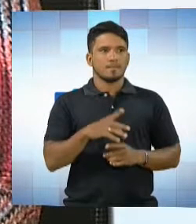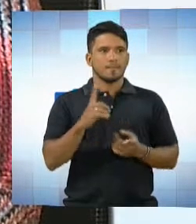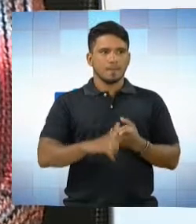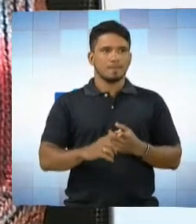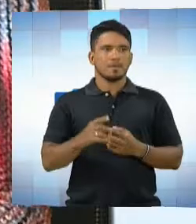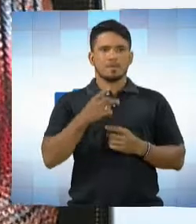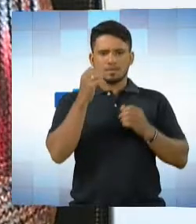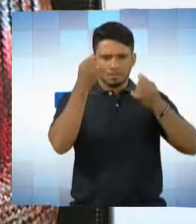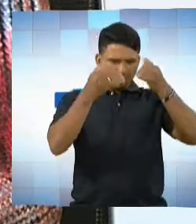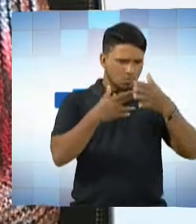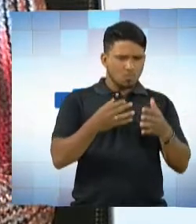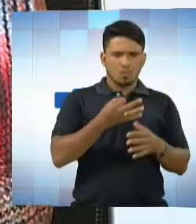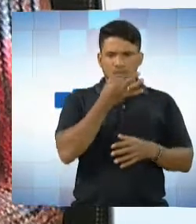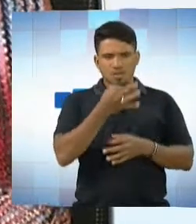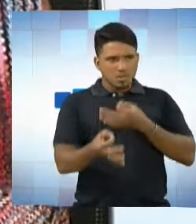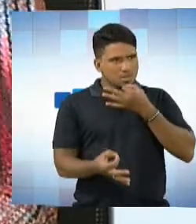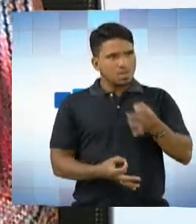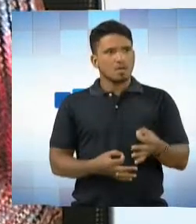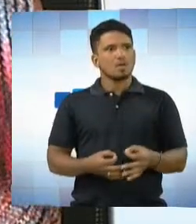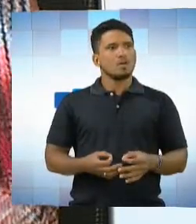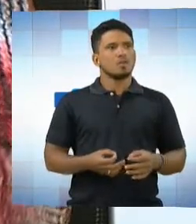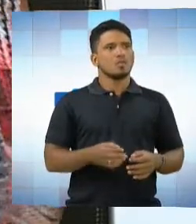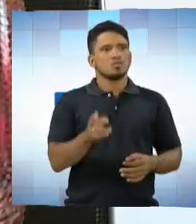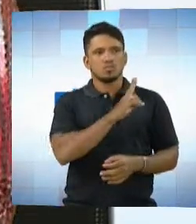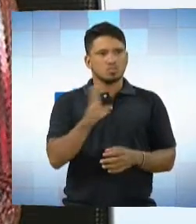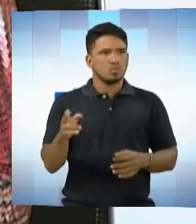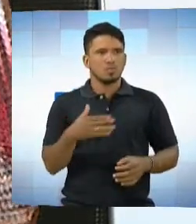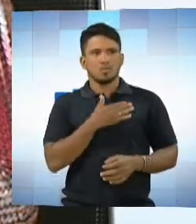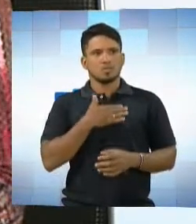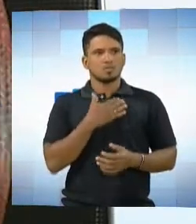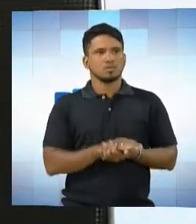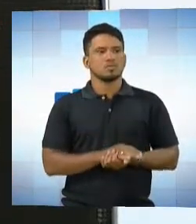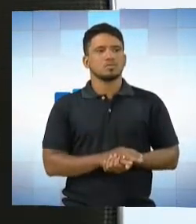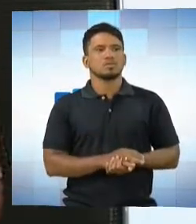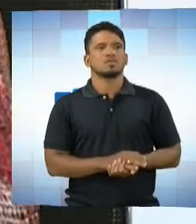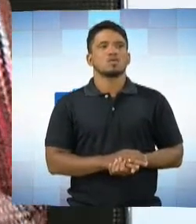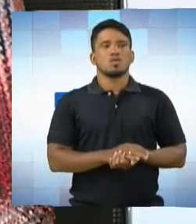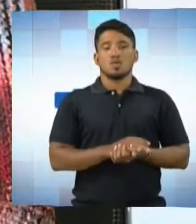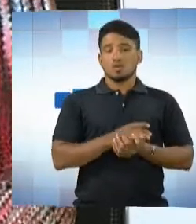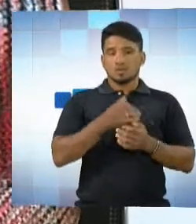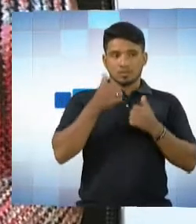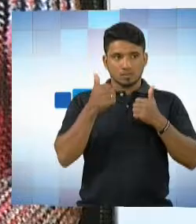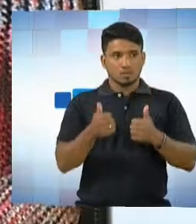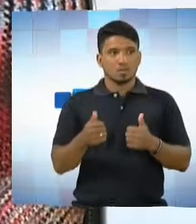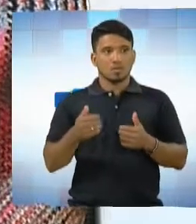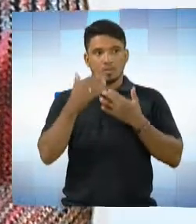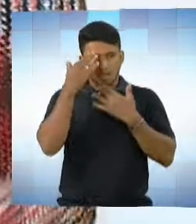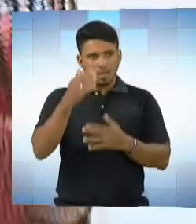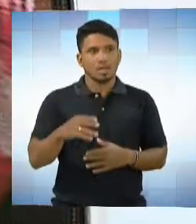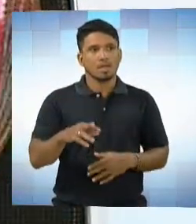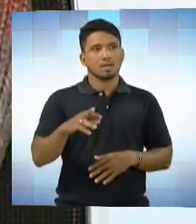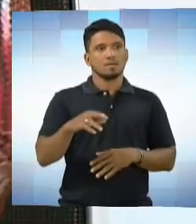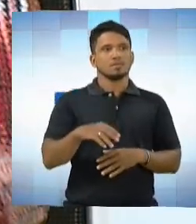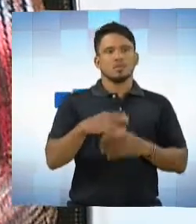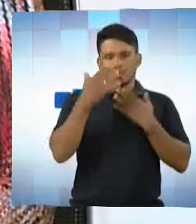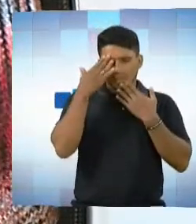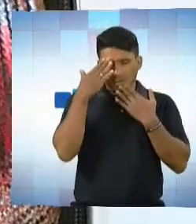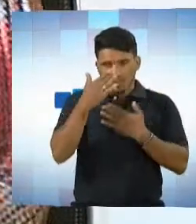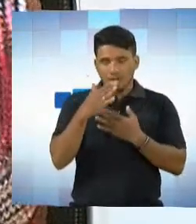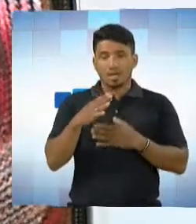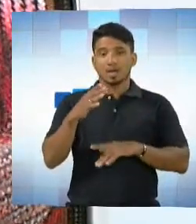deu ideias, sabe? Ela me deu assim, a ideia do nome, achei fantástico. Quarta Juventude colou super bem. Obrigada a Cristiane, a Elizabeth